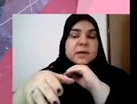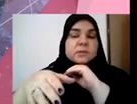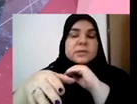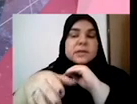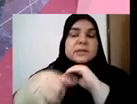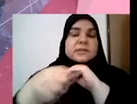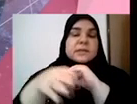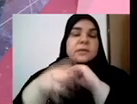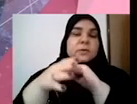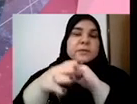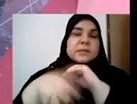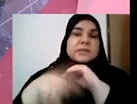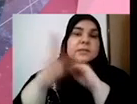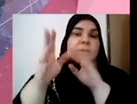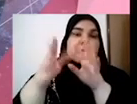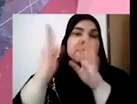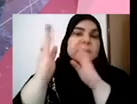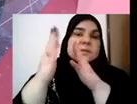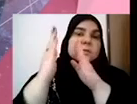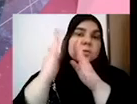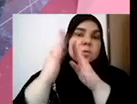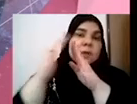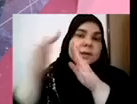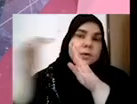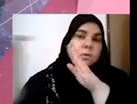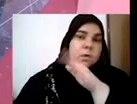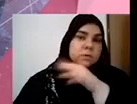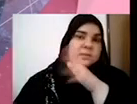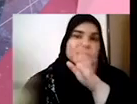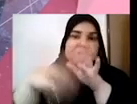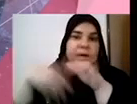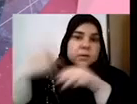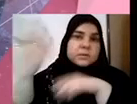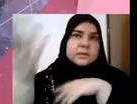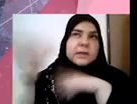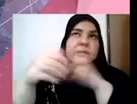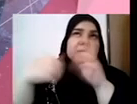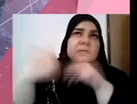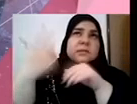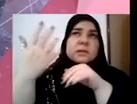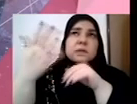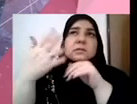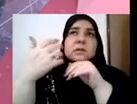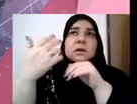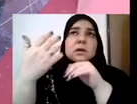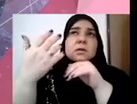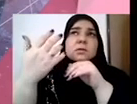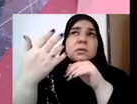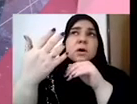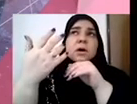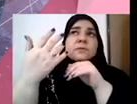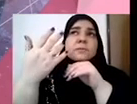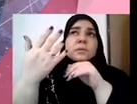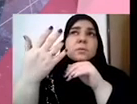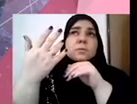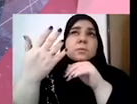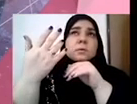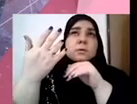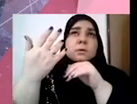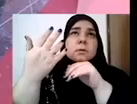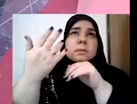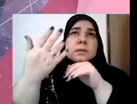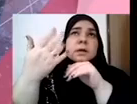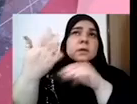11 zeros aí, seria o 95 vezes o 1 aí com 11 zeros, né? 3, 6, 9,